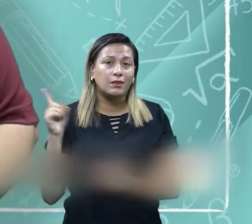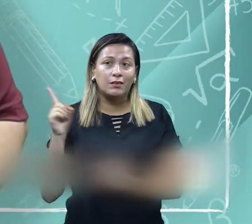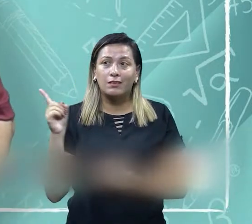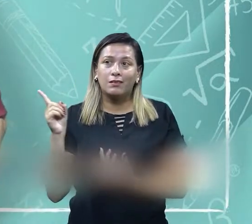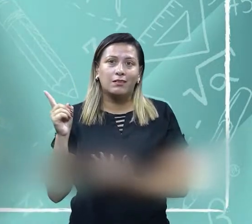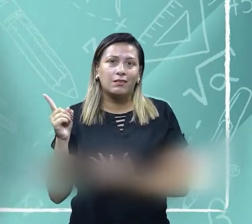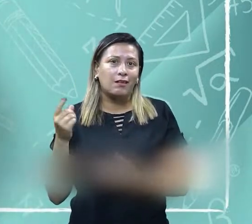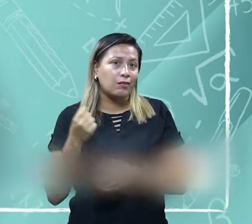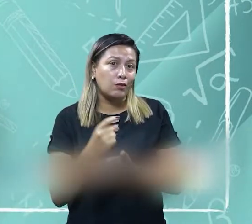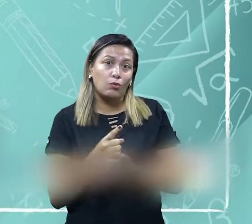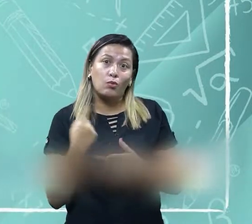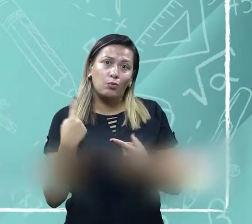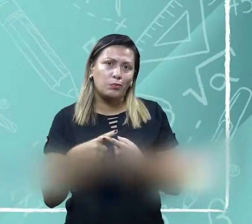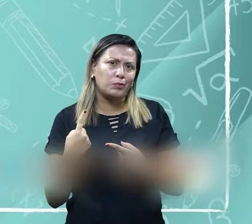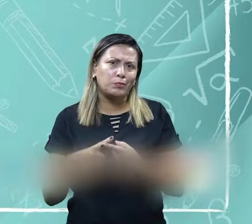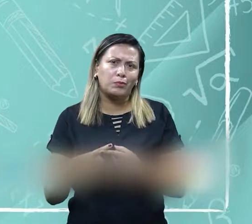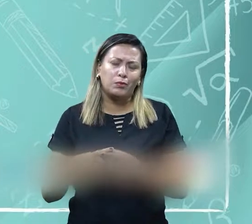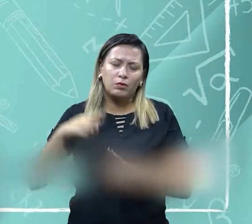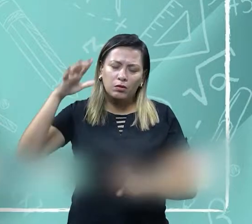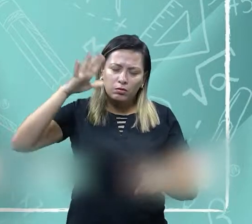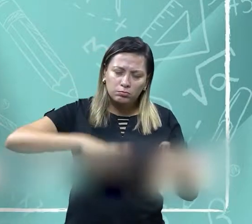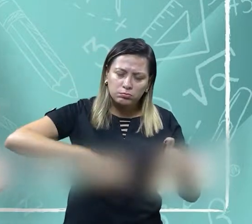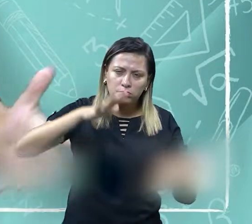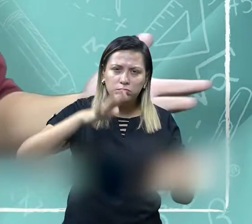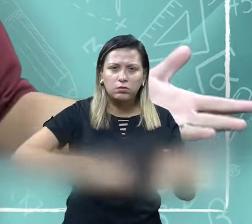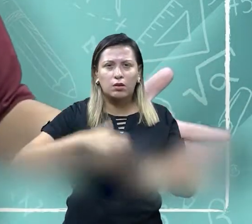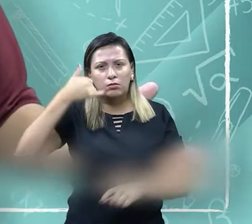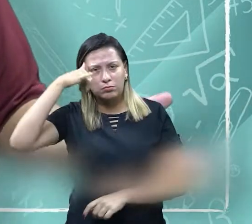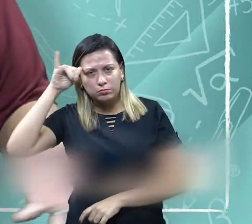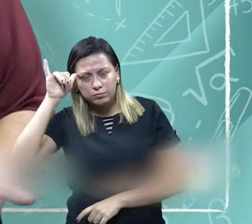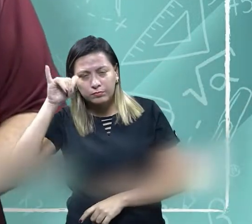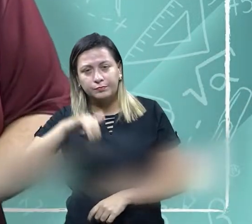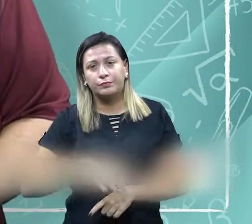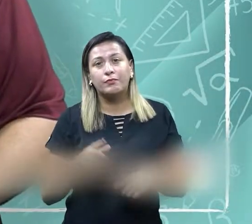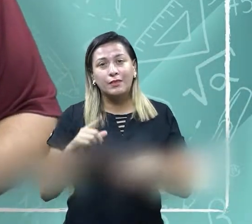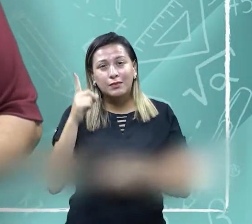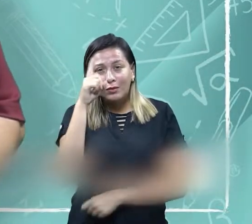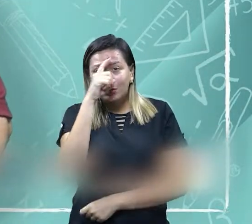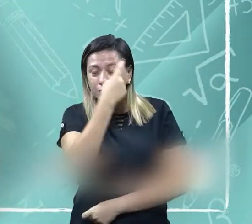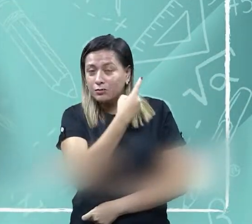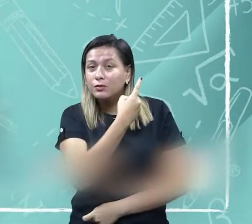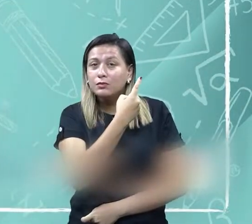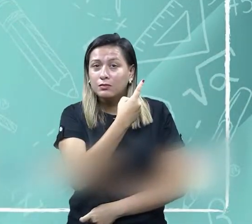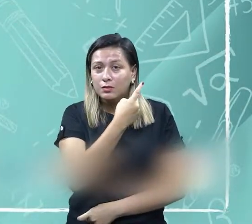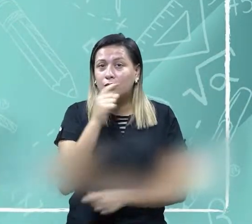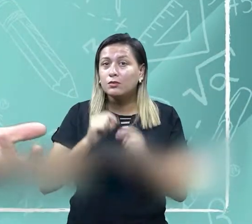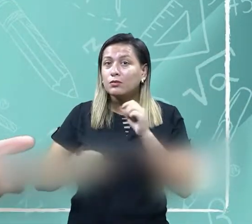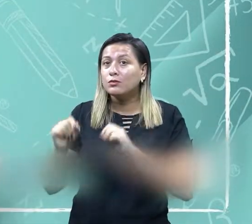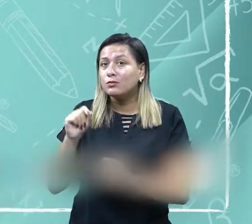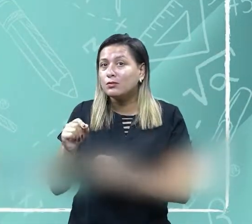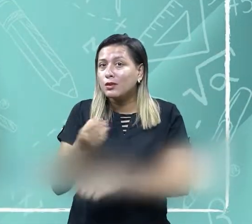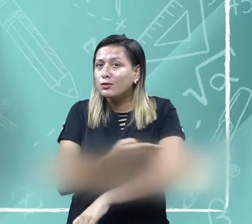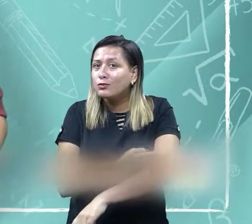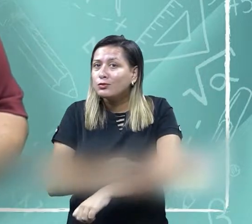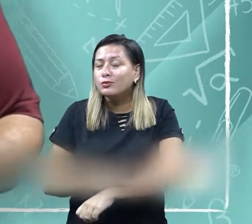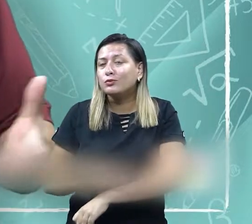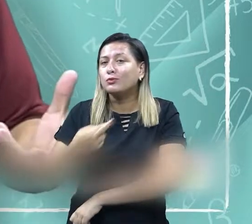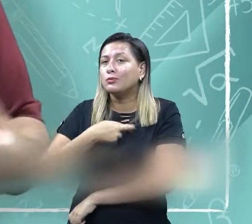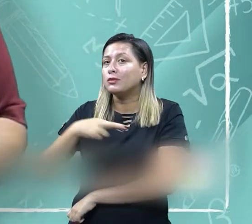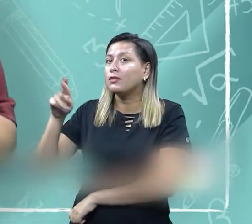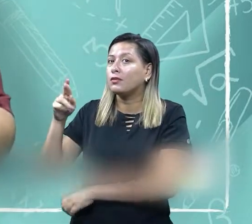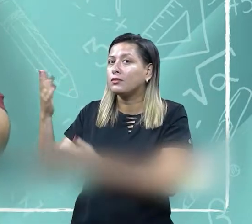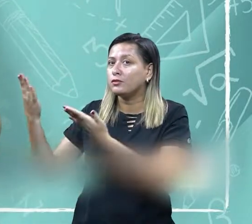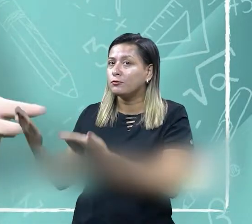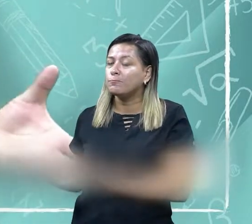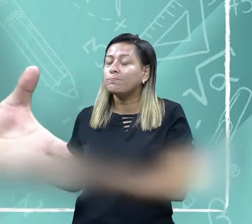idolatra a vaca e o boi. Então você perceba que há uma dificuldade de hábitos e culturas, religiosos e costumes. Então